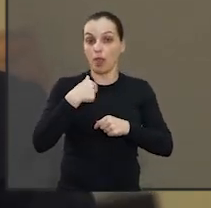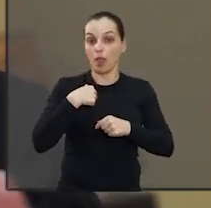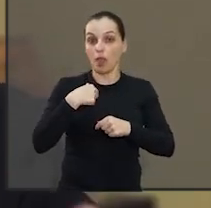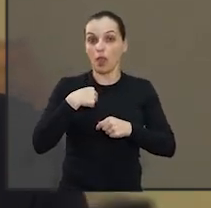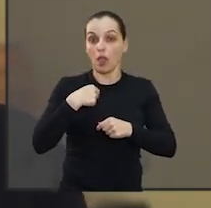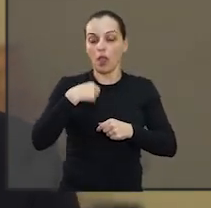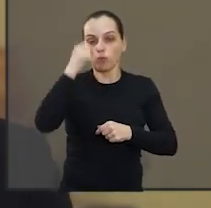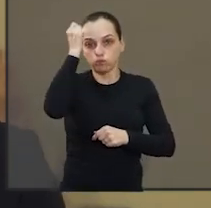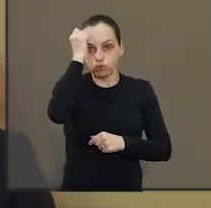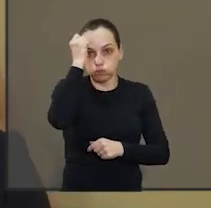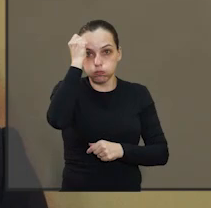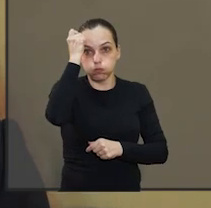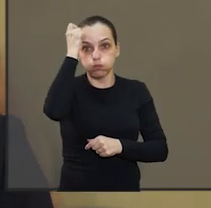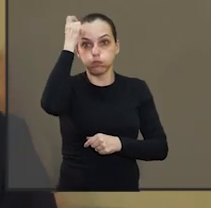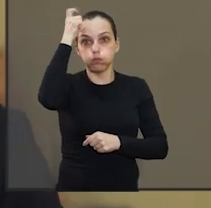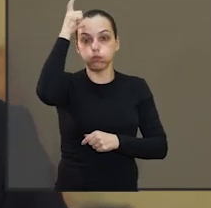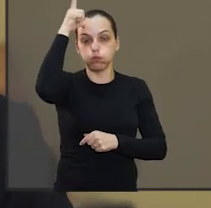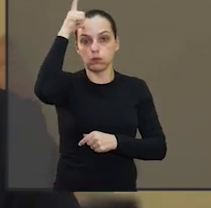sentido de transformar